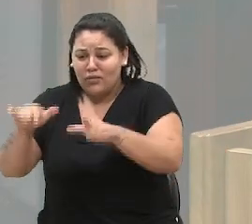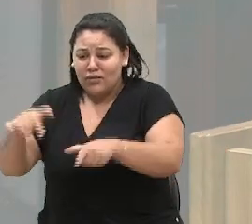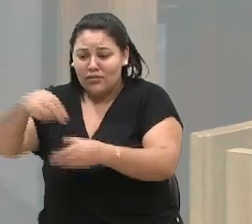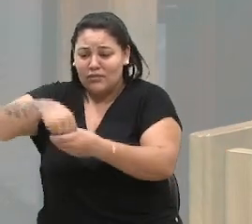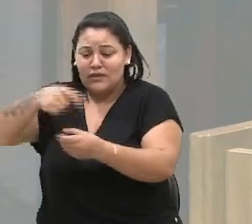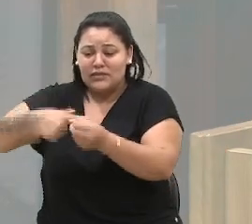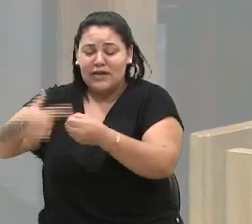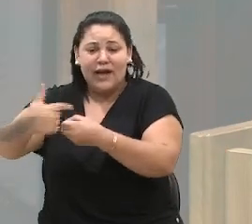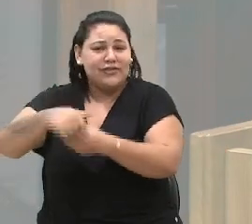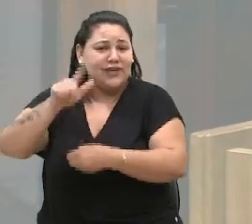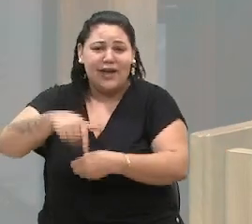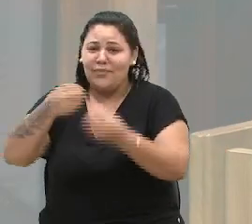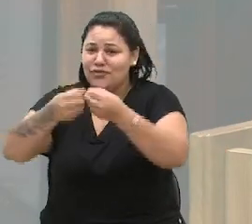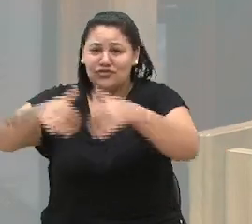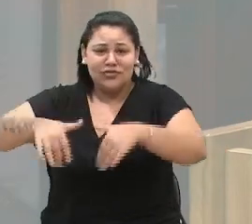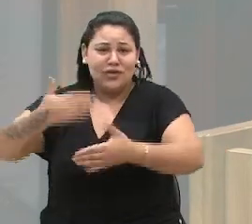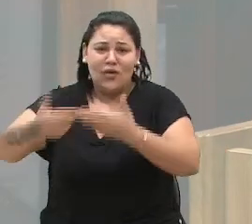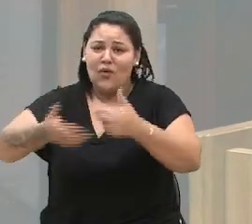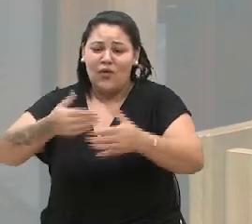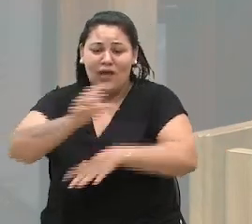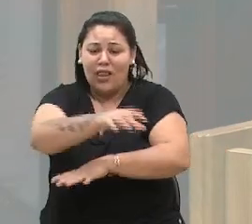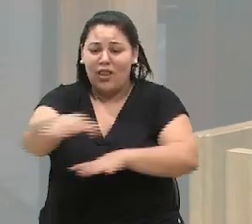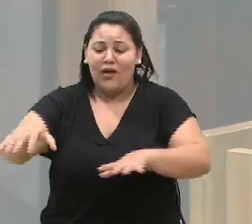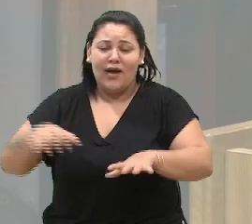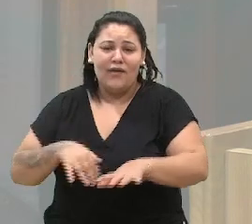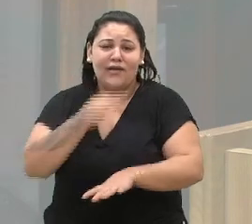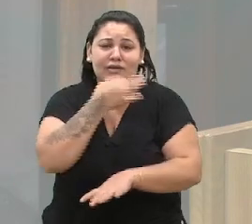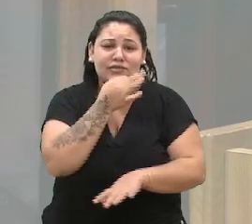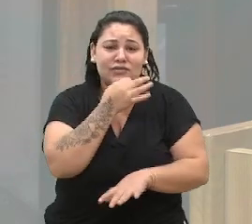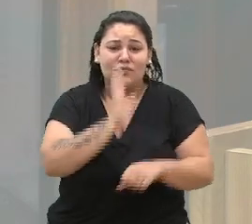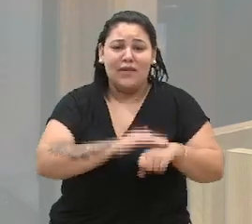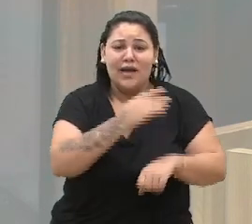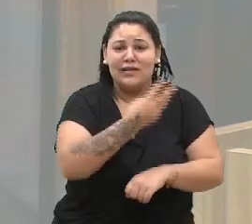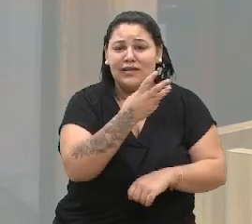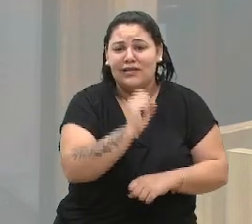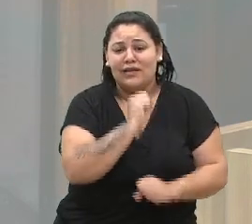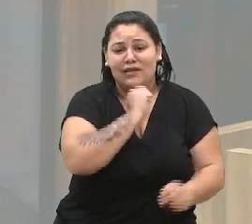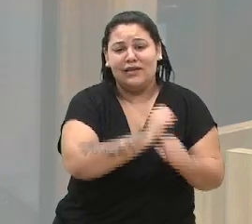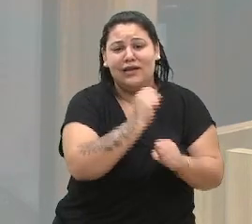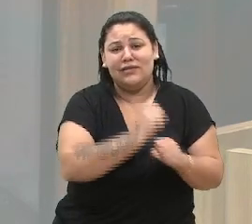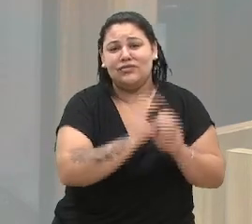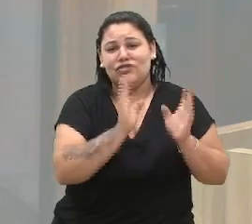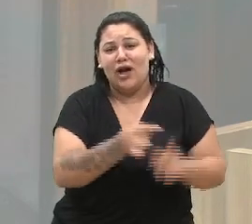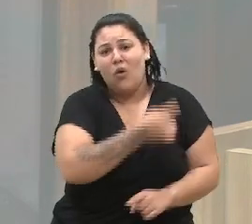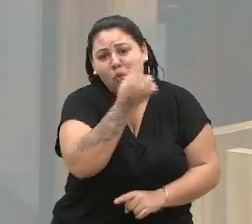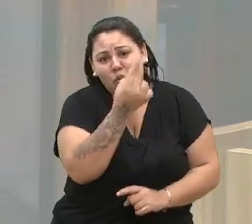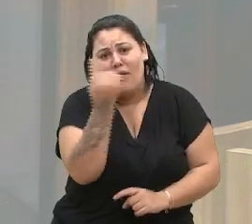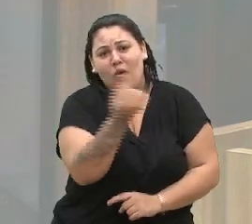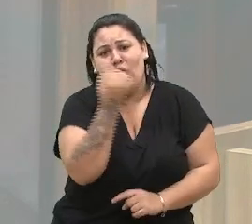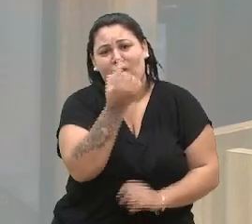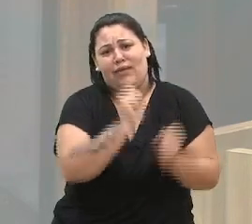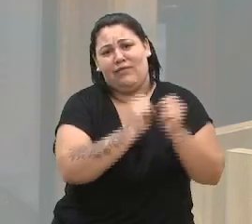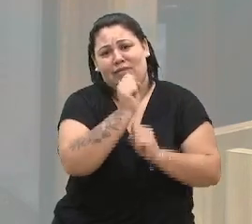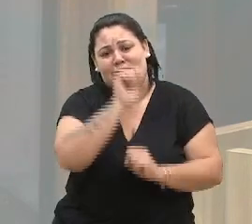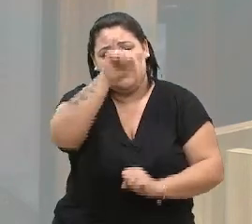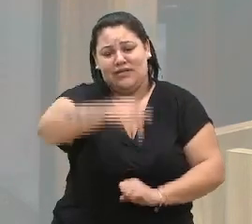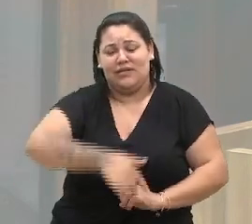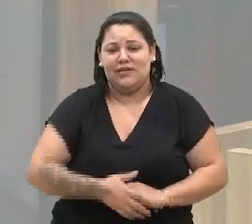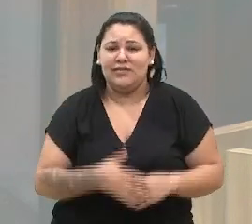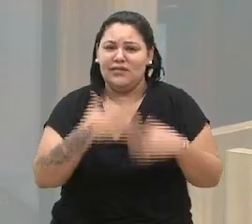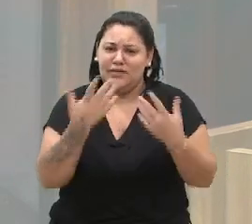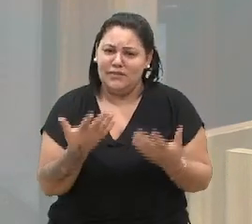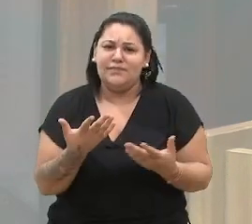são abertos. Caxias do Sul é mais de 30 anos que nós estamos com essa folia aqui. Então, assim, ó, eu não